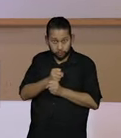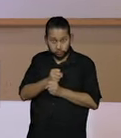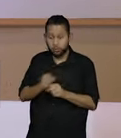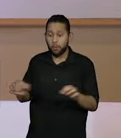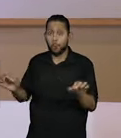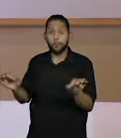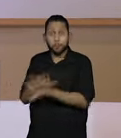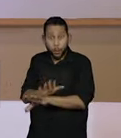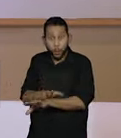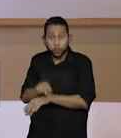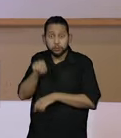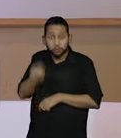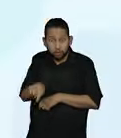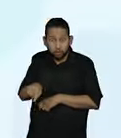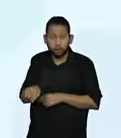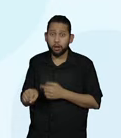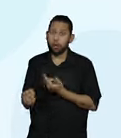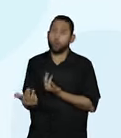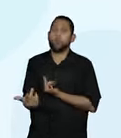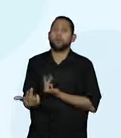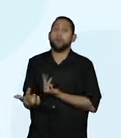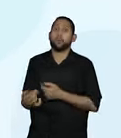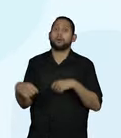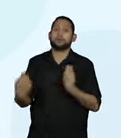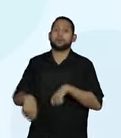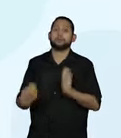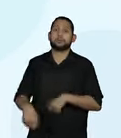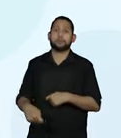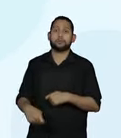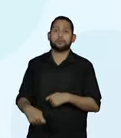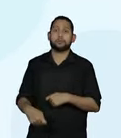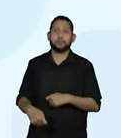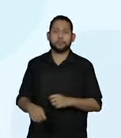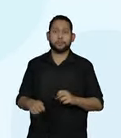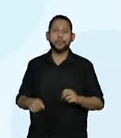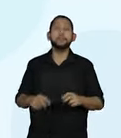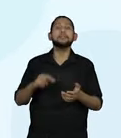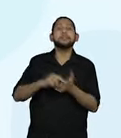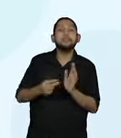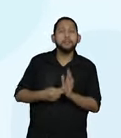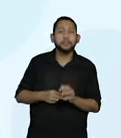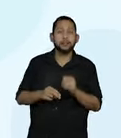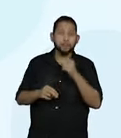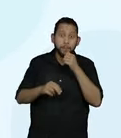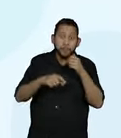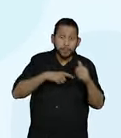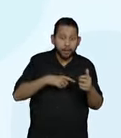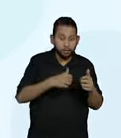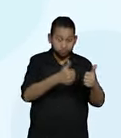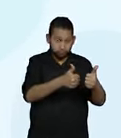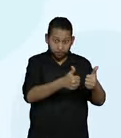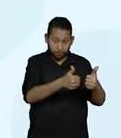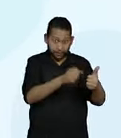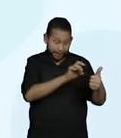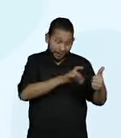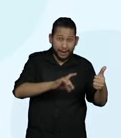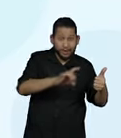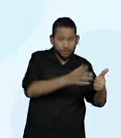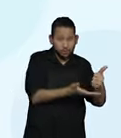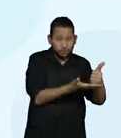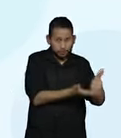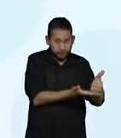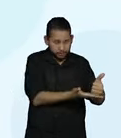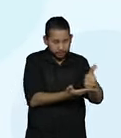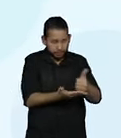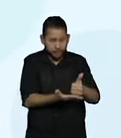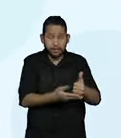Lavoisier, ela vai nos dizer se houve a conservação do número de átomos durante